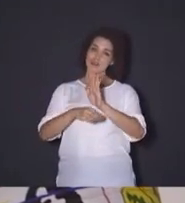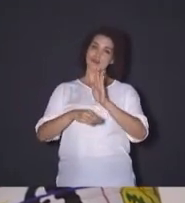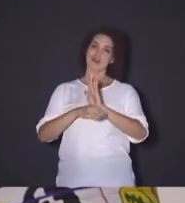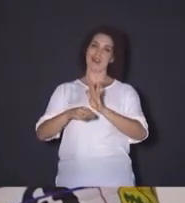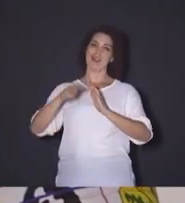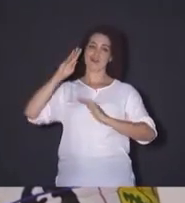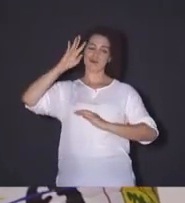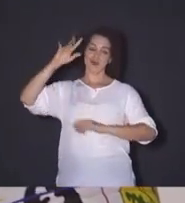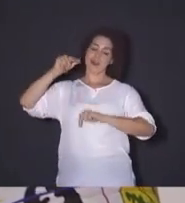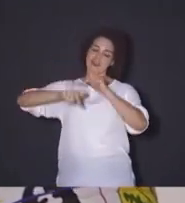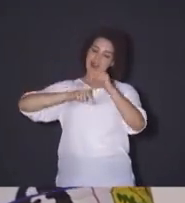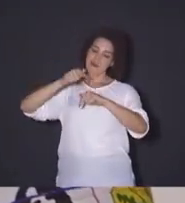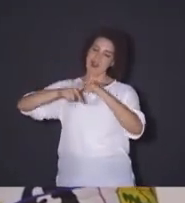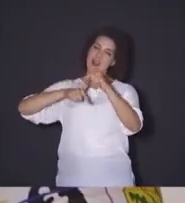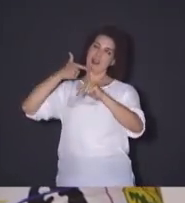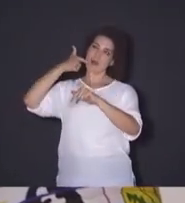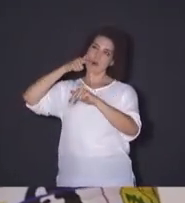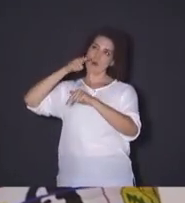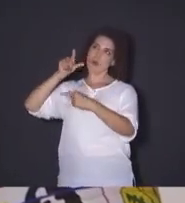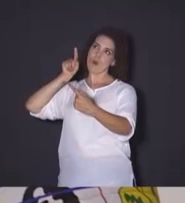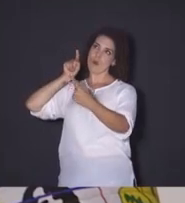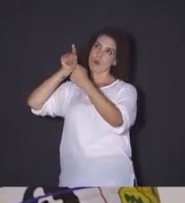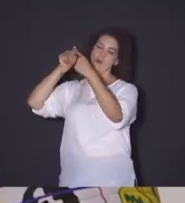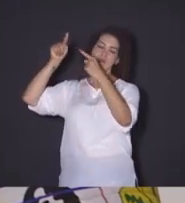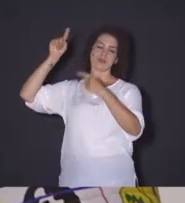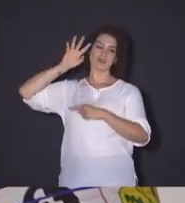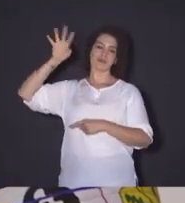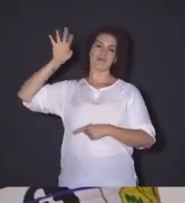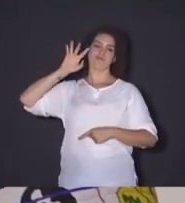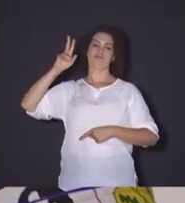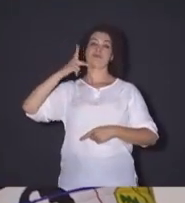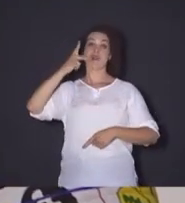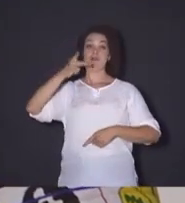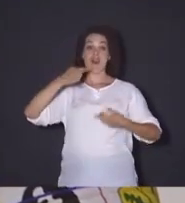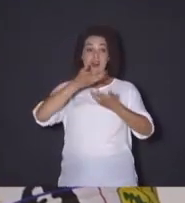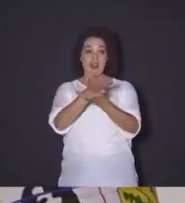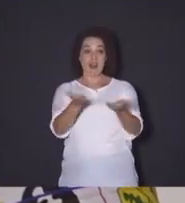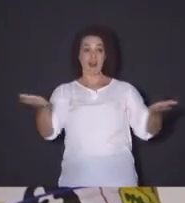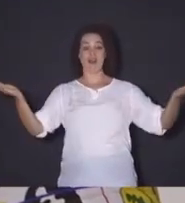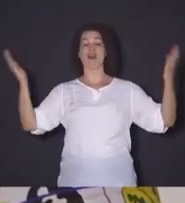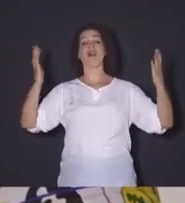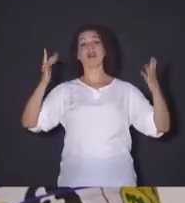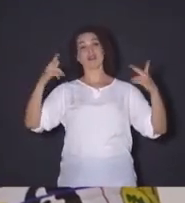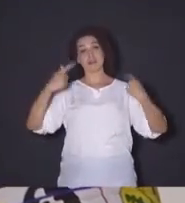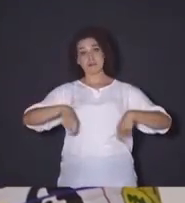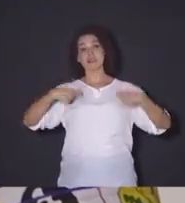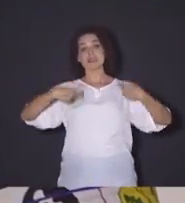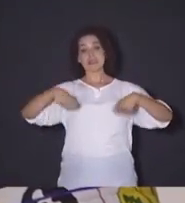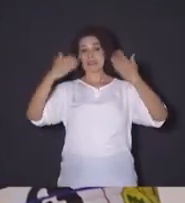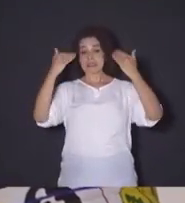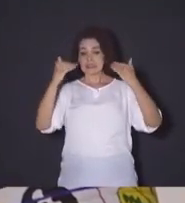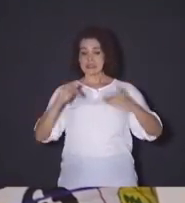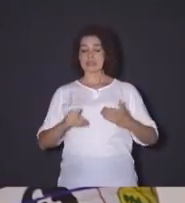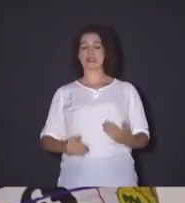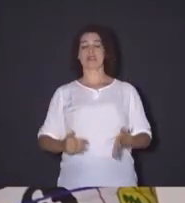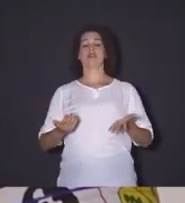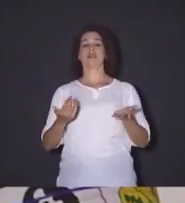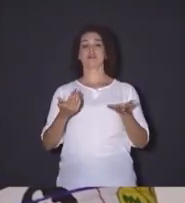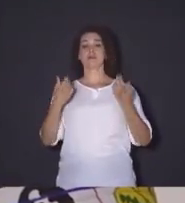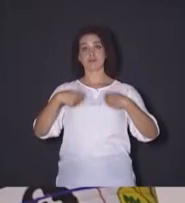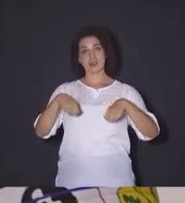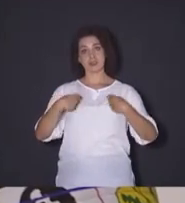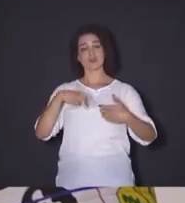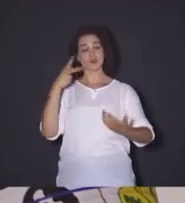trabalhar em prol dele pra falar em todos os lugares que isso é necessário nem cada dia mais e mais necessário que isso